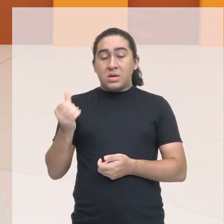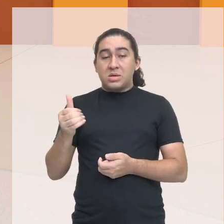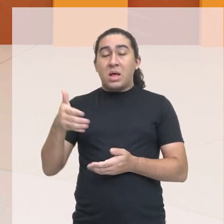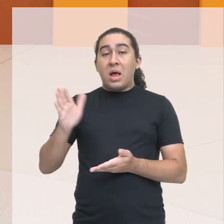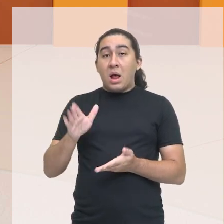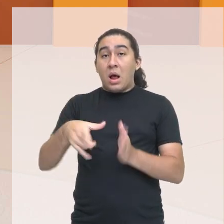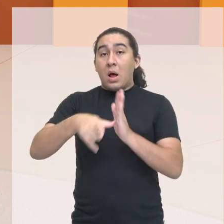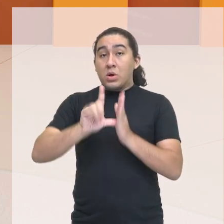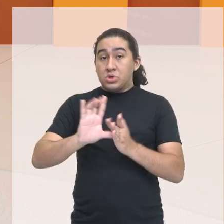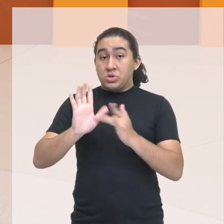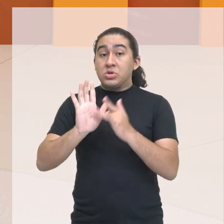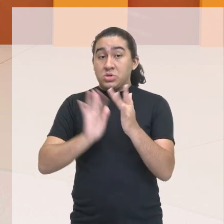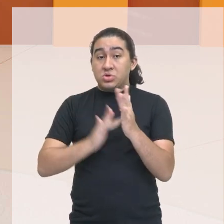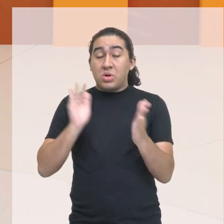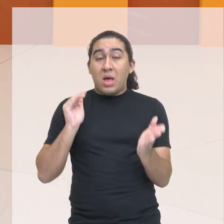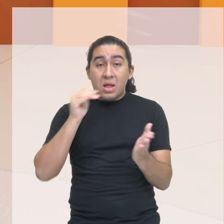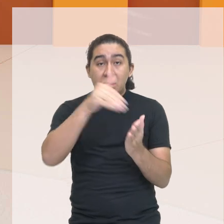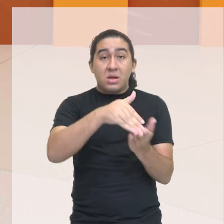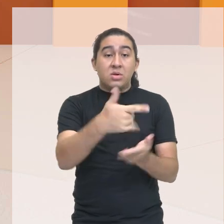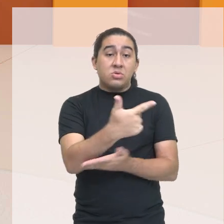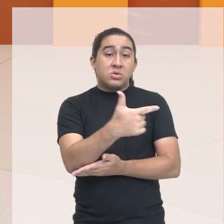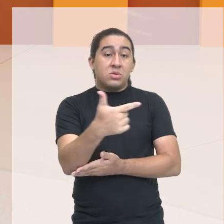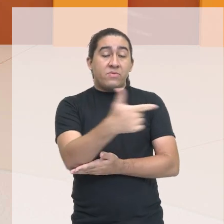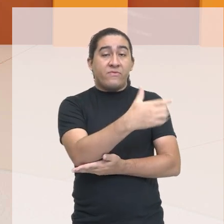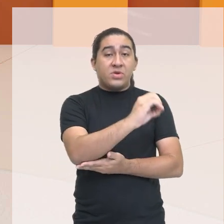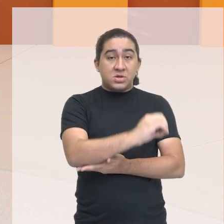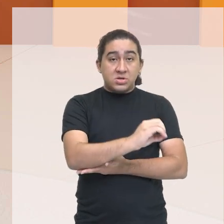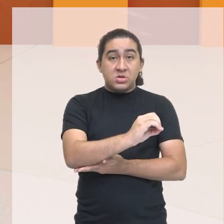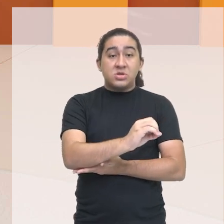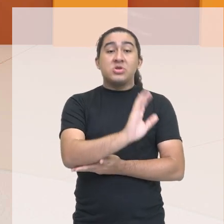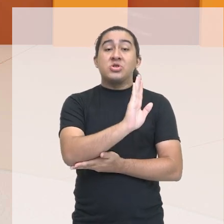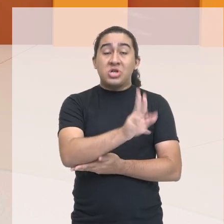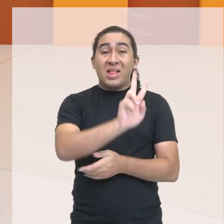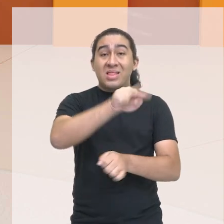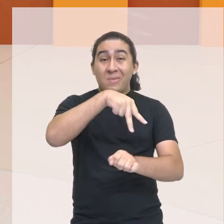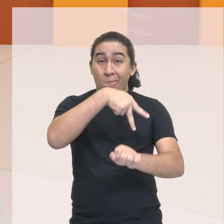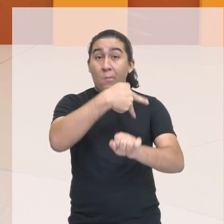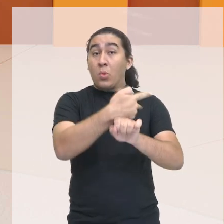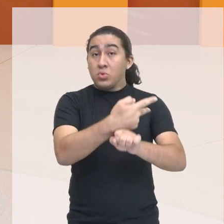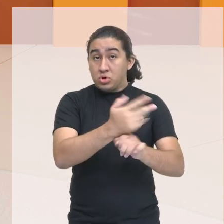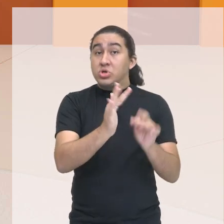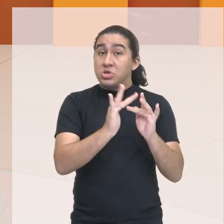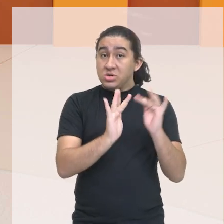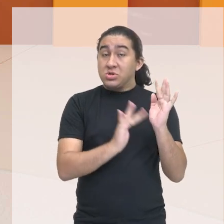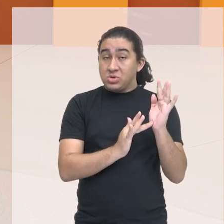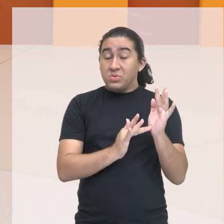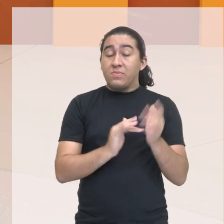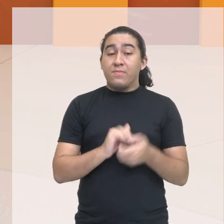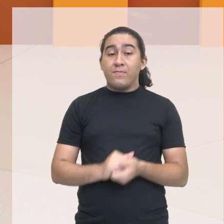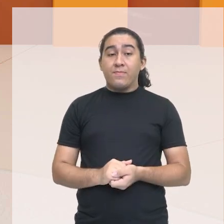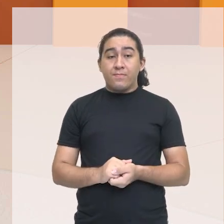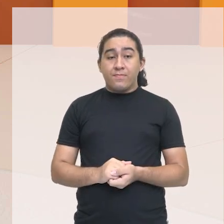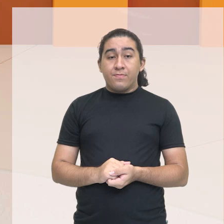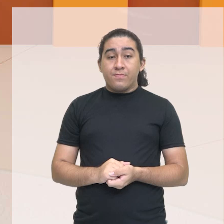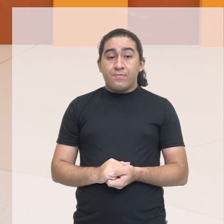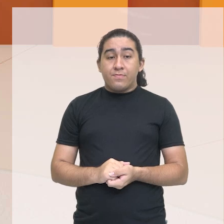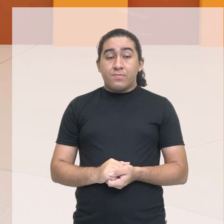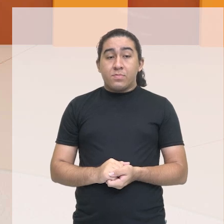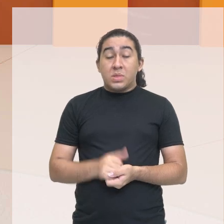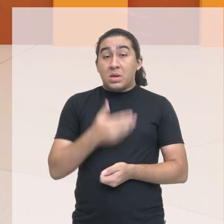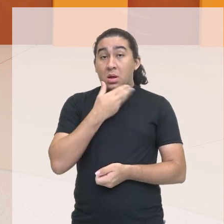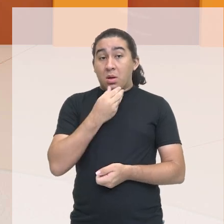206 a.C. até 220 já depois de Cristo, né? Liu